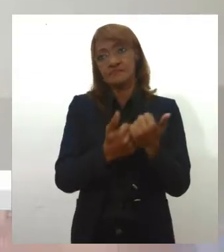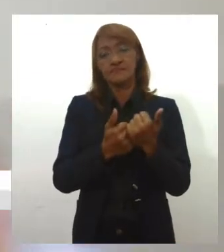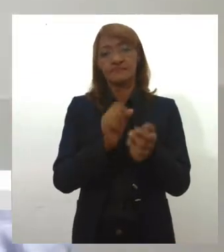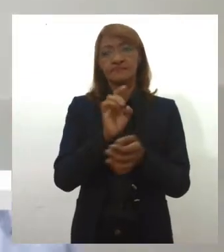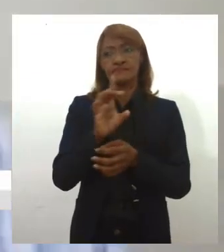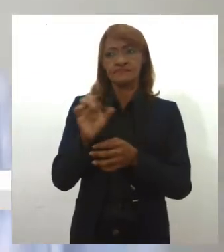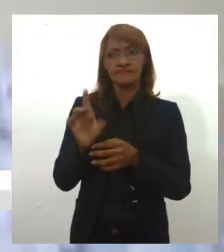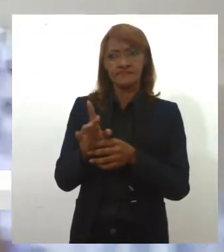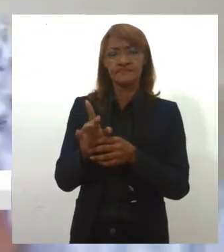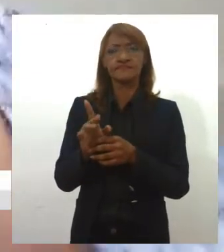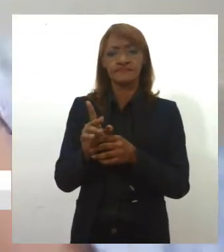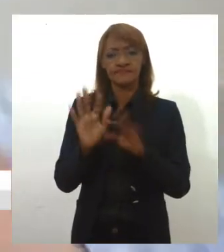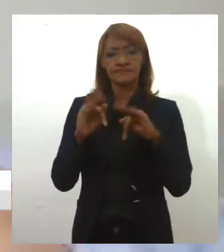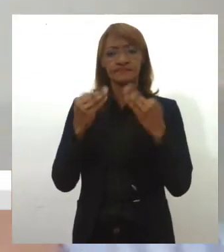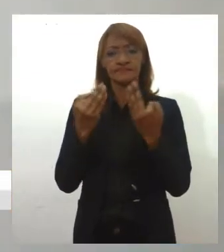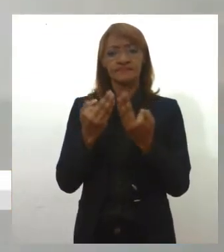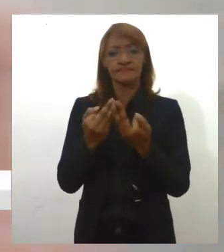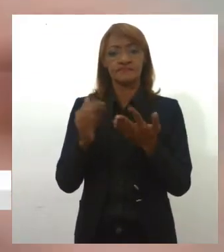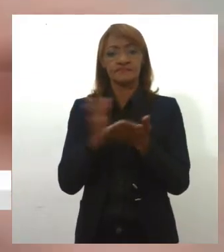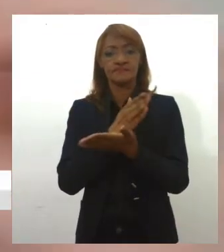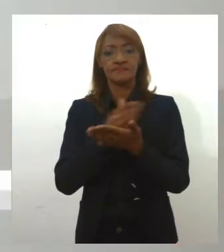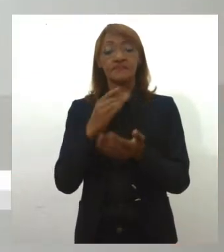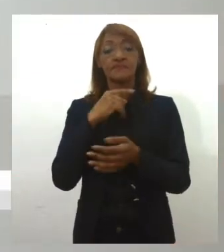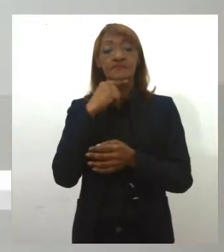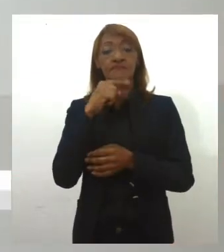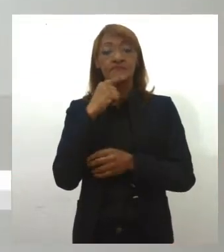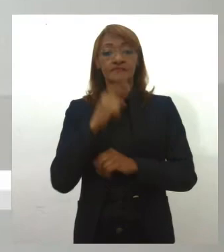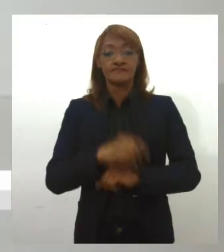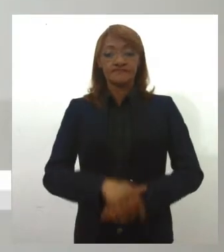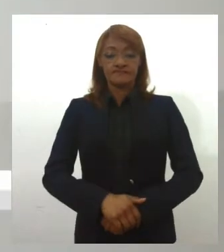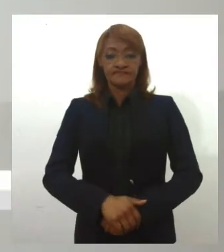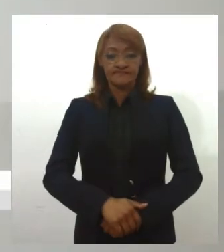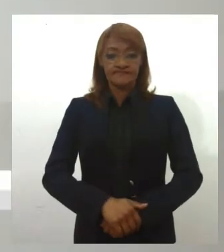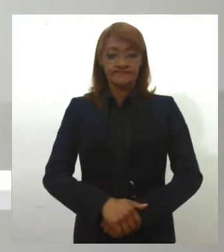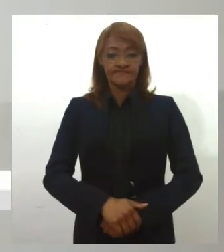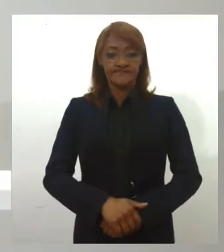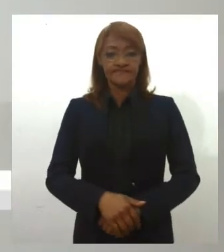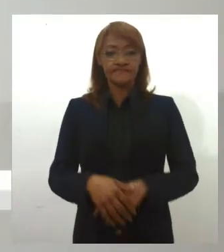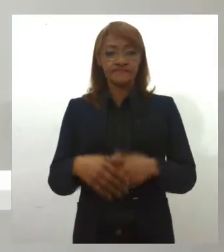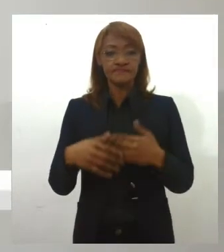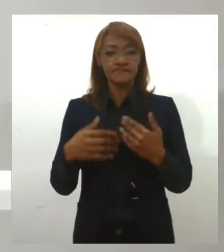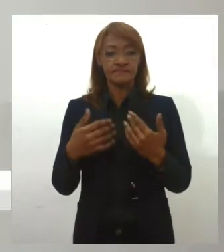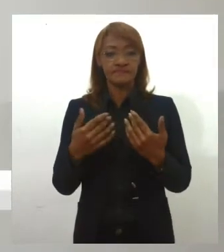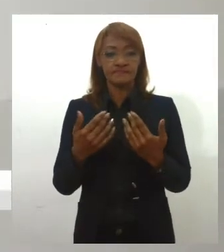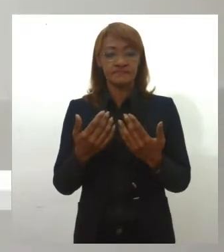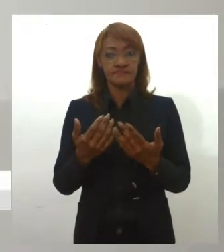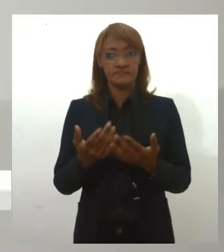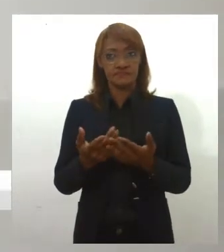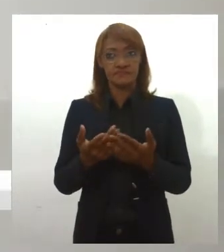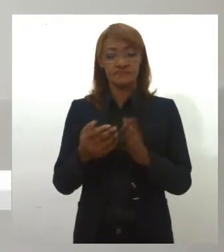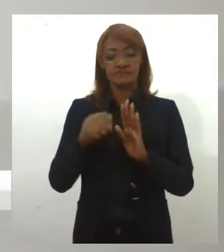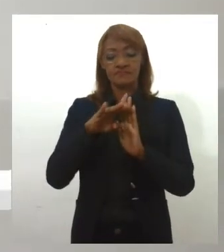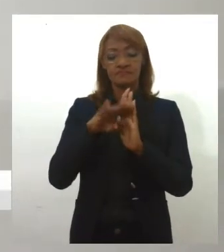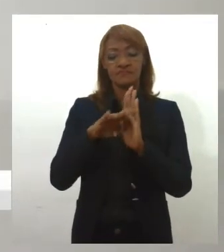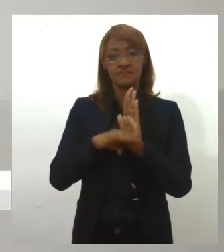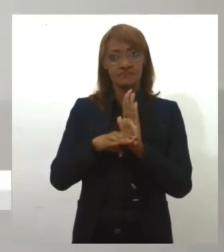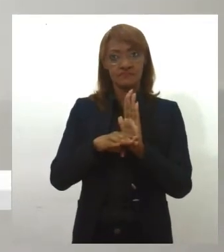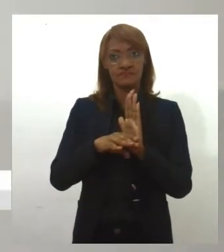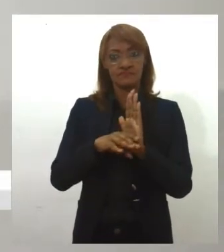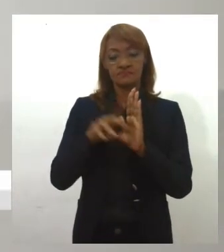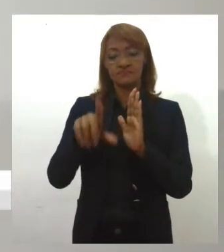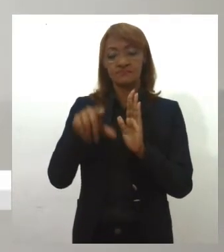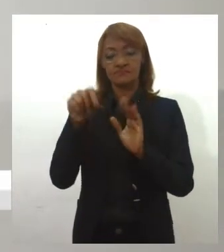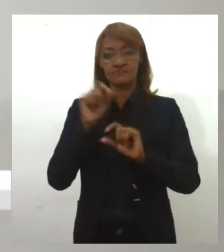algumas questões nessa jornada que nós tivemos. Então, na escolha do programa de educação, eu